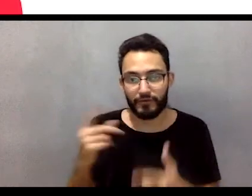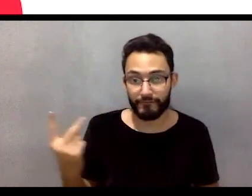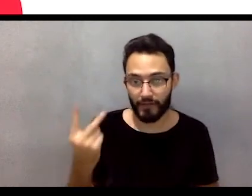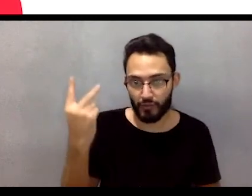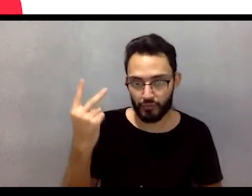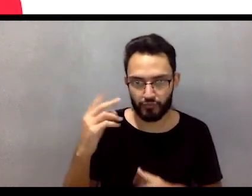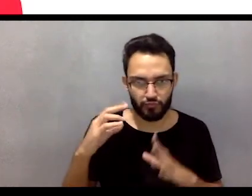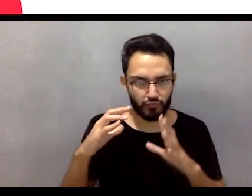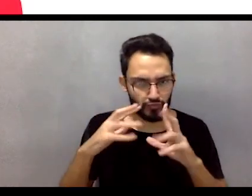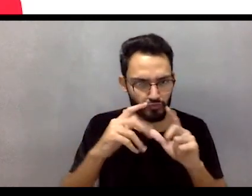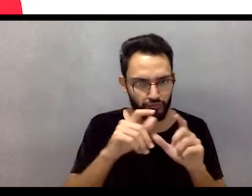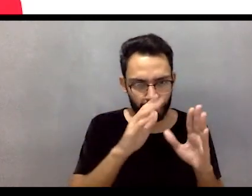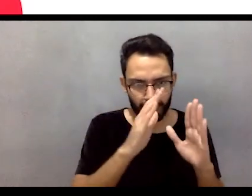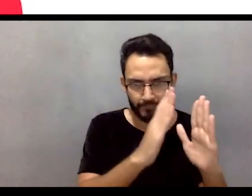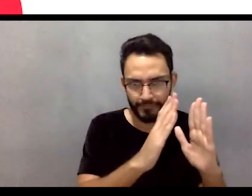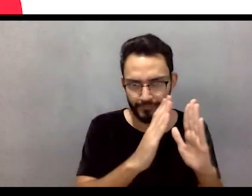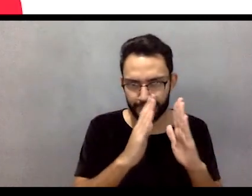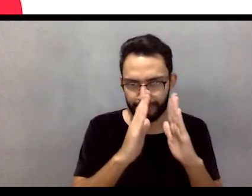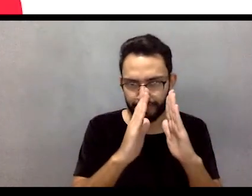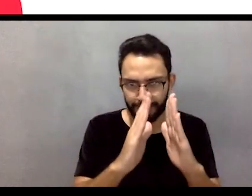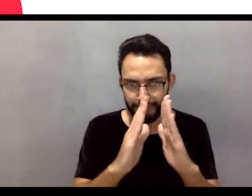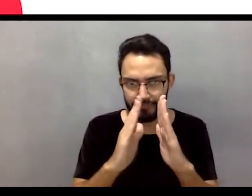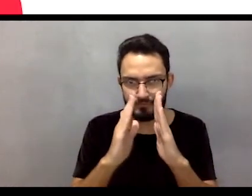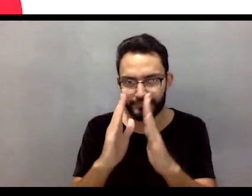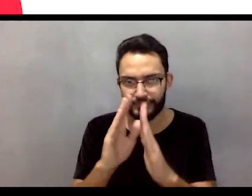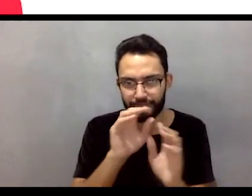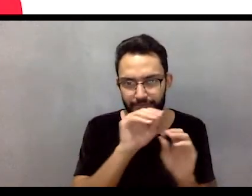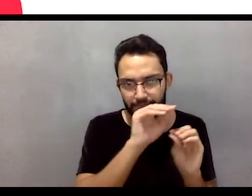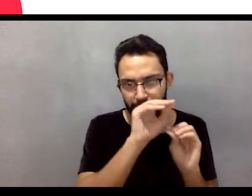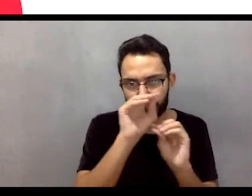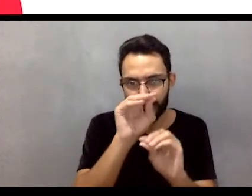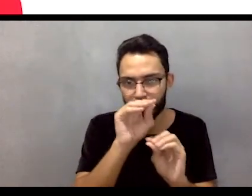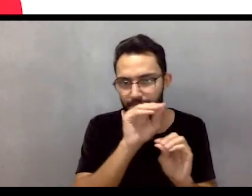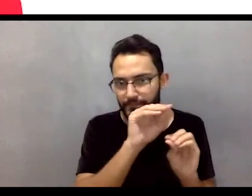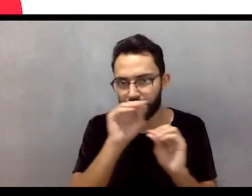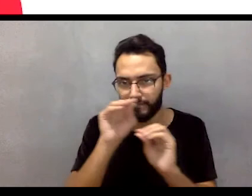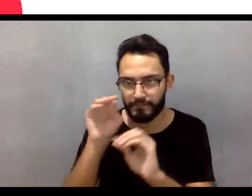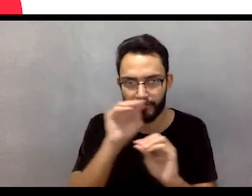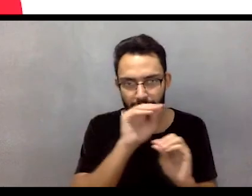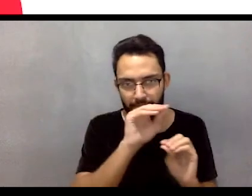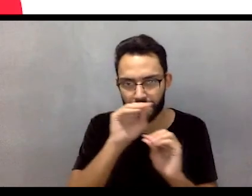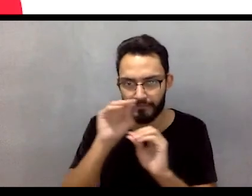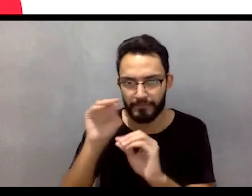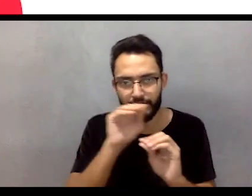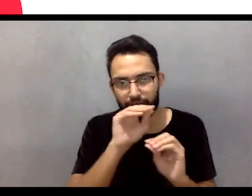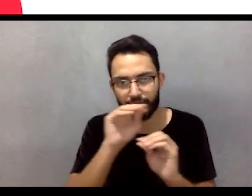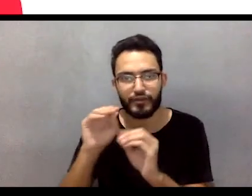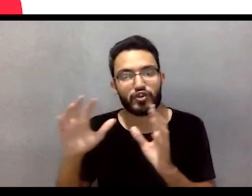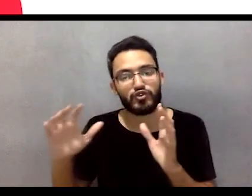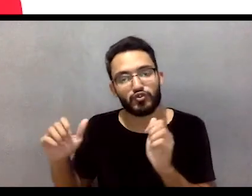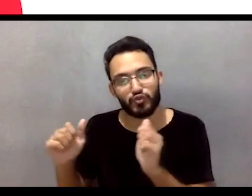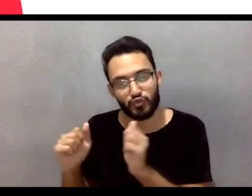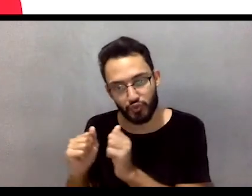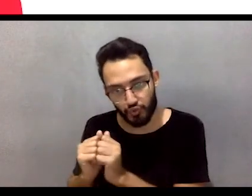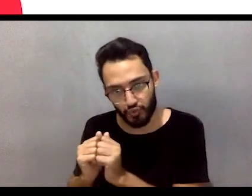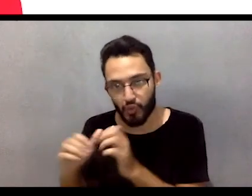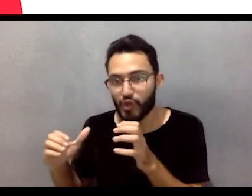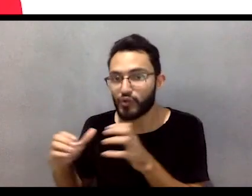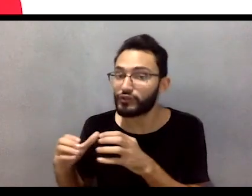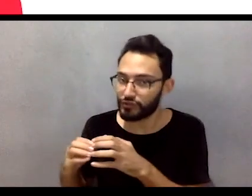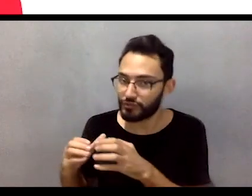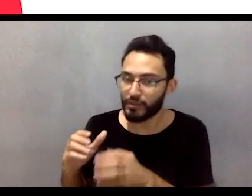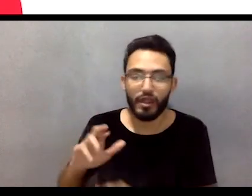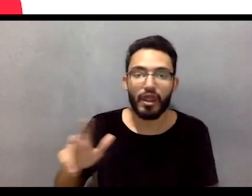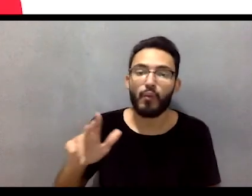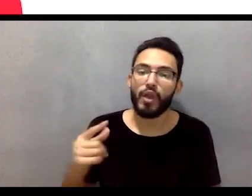valor, começa a colocar todos eles aqui. E aí a gente começa junto com o time. Isso é um trabalho de time, isso não